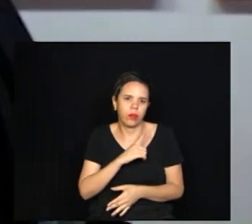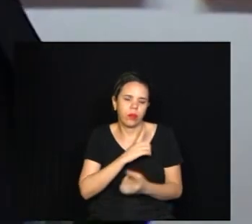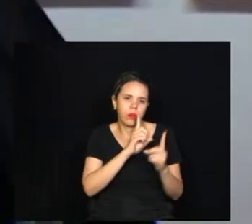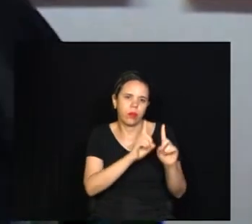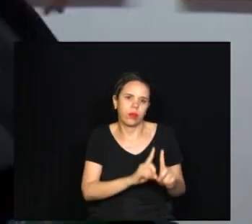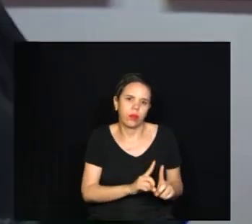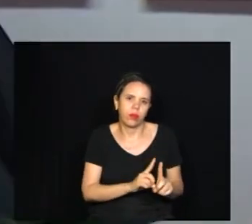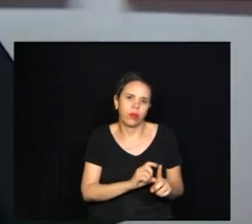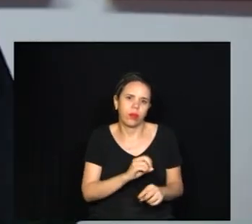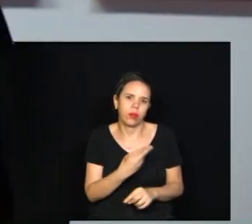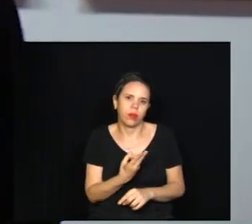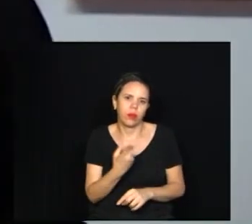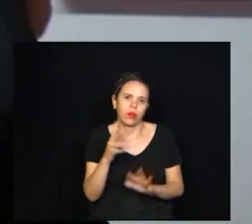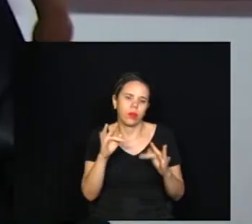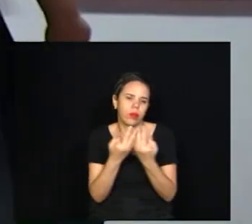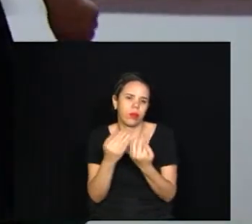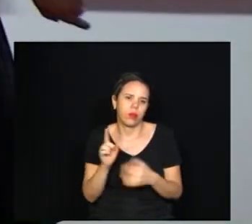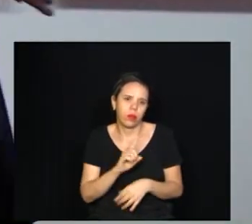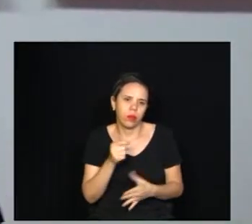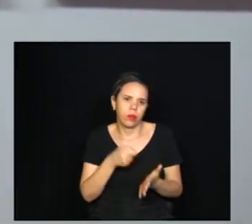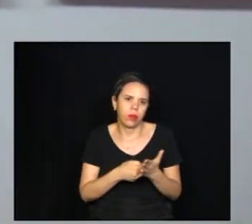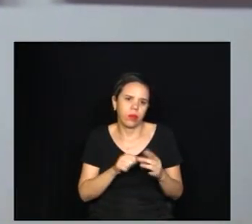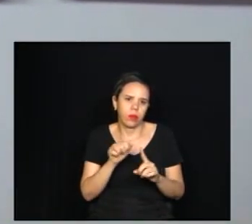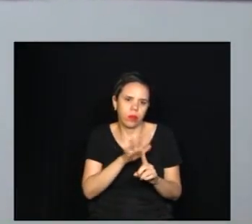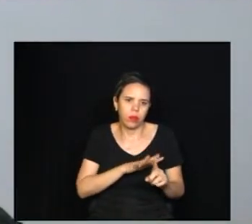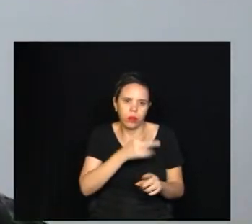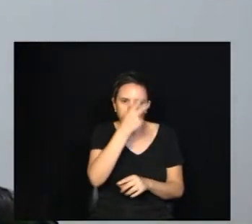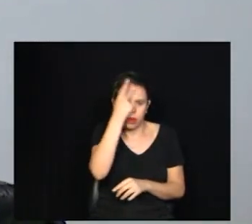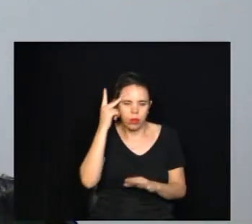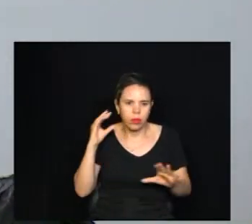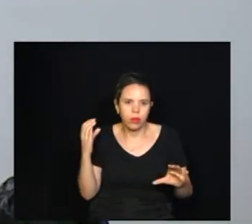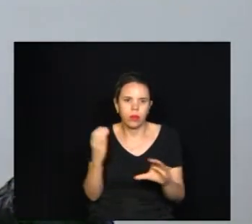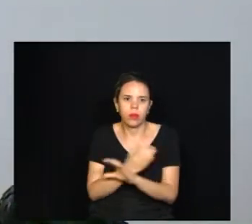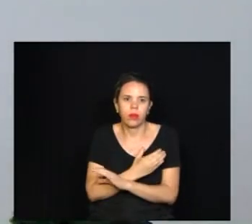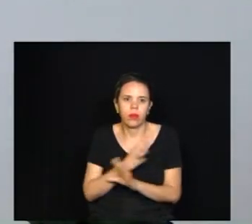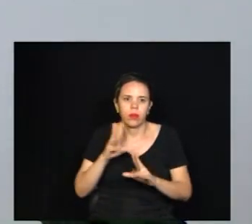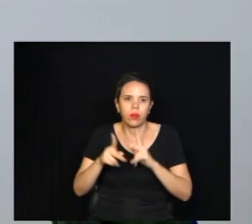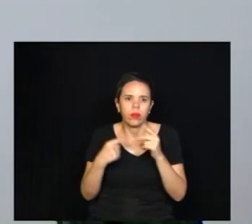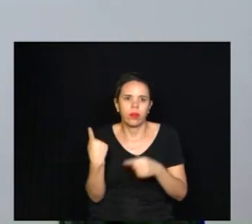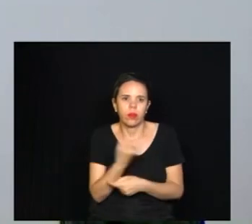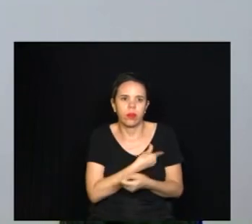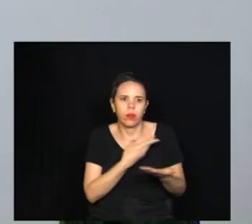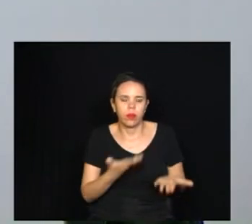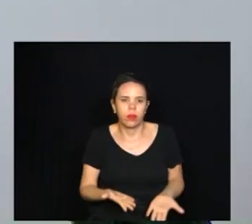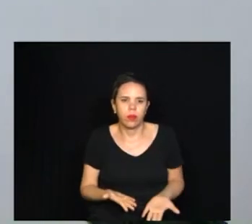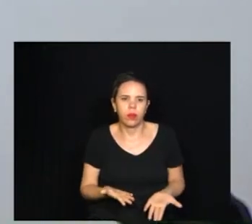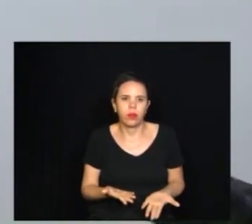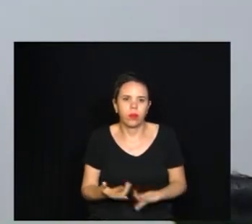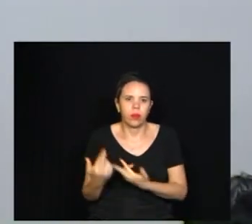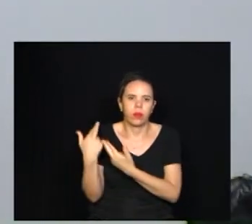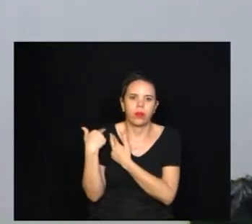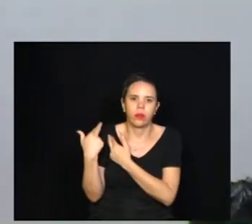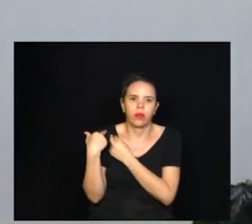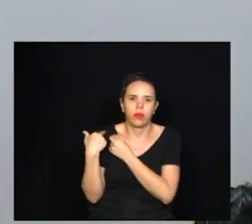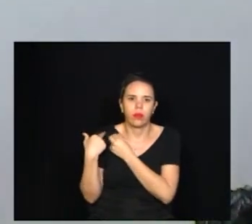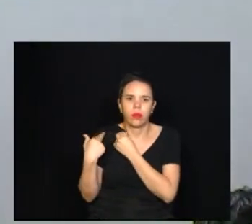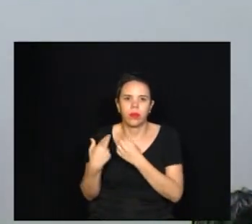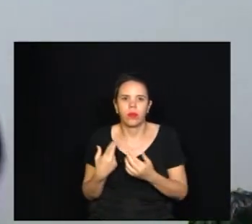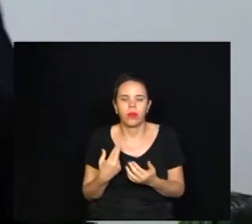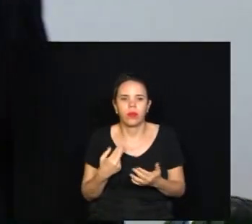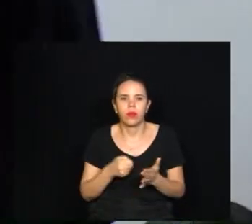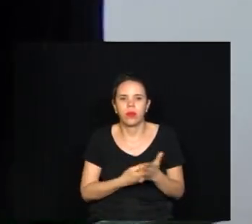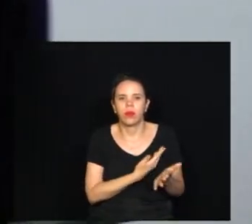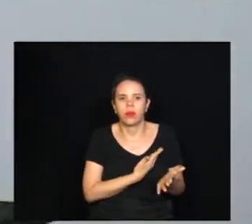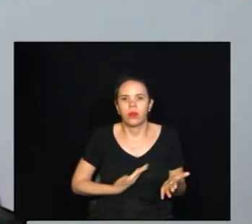deficiência ou dos seus familiares, é uma luta da sociedade como um todo, de todos nós. É nossa responsabilidade que a